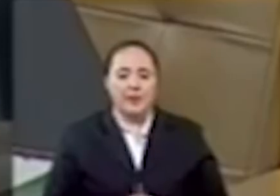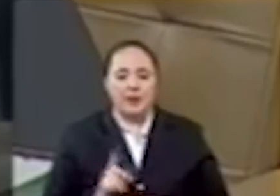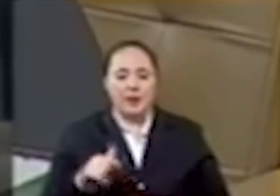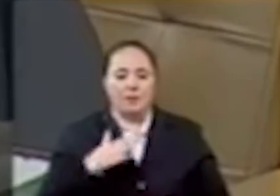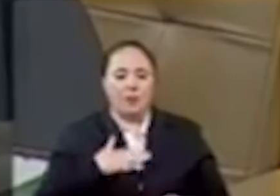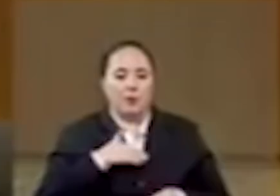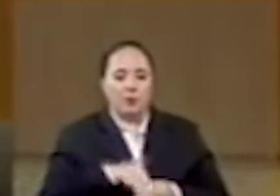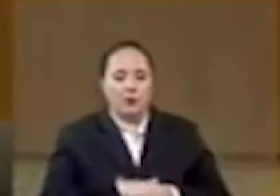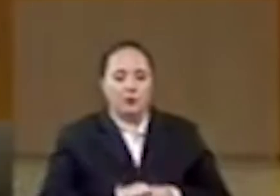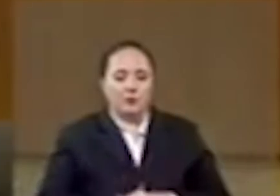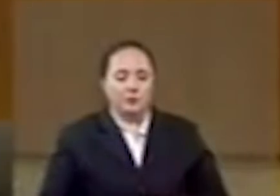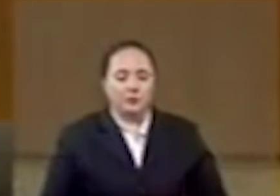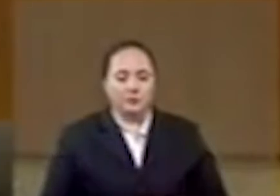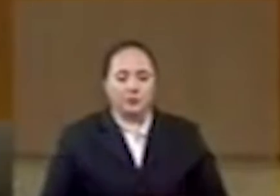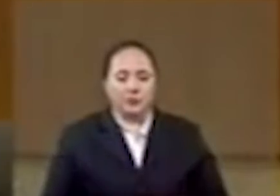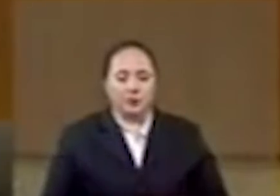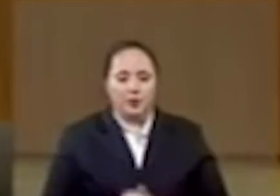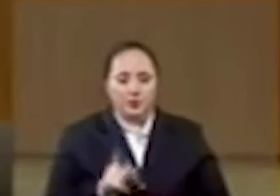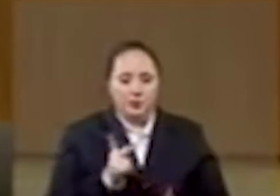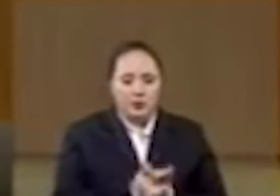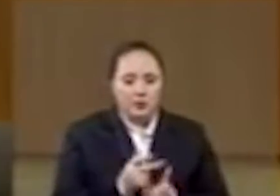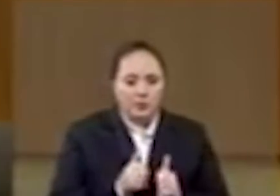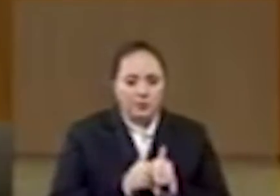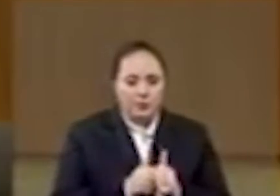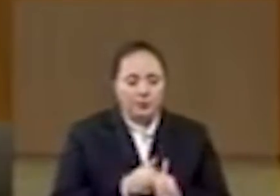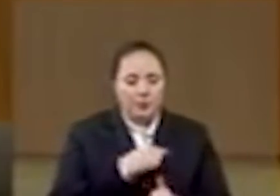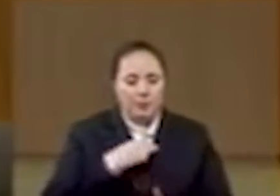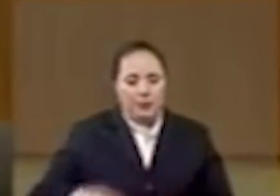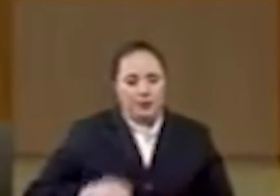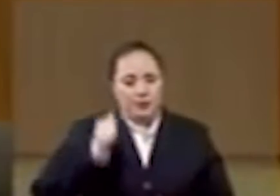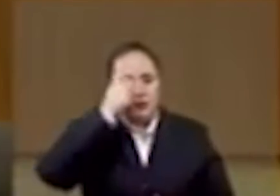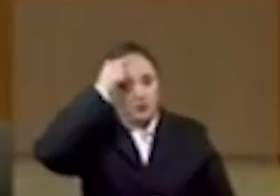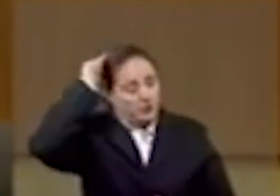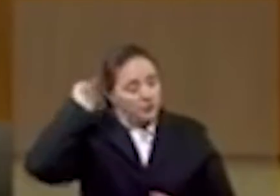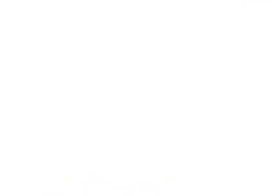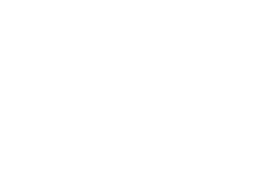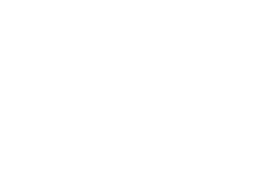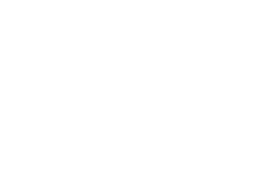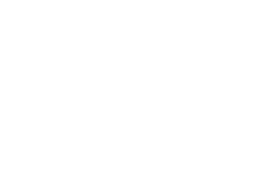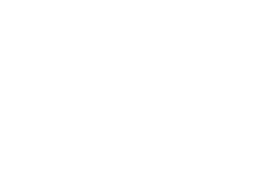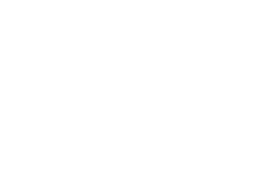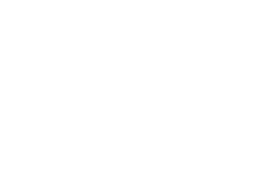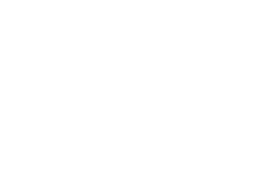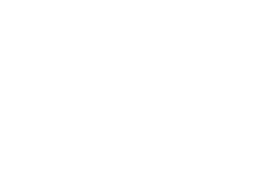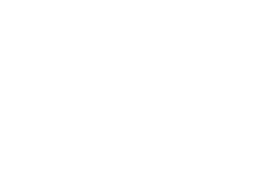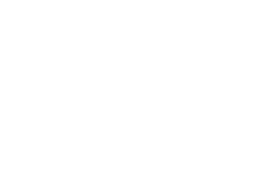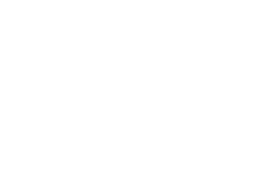voto, presidente. Excelência, então, acompanha a divergência e julga improcedente a ação.